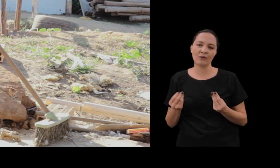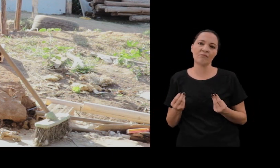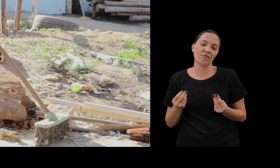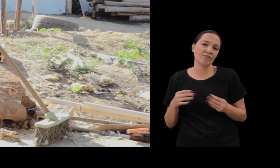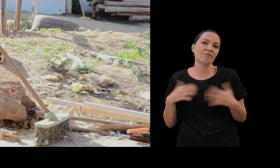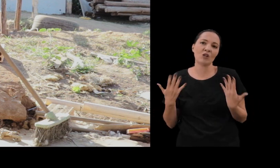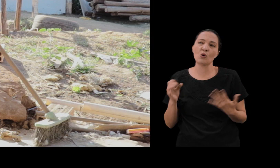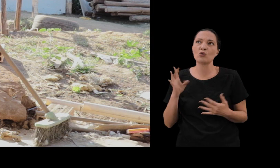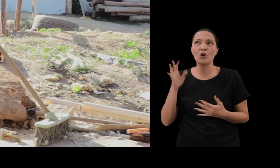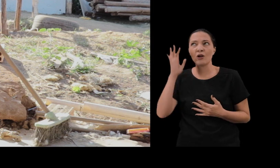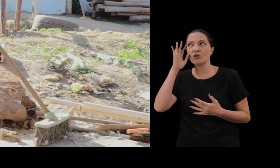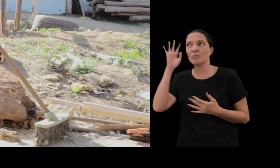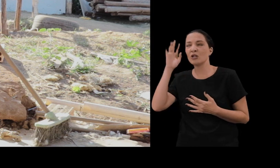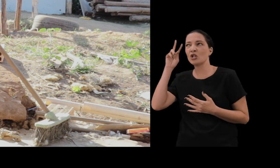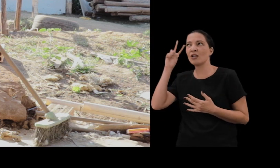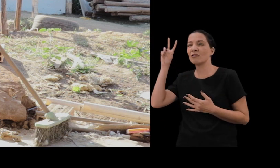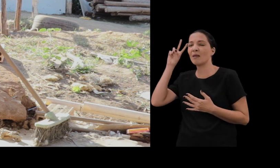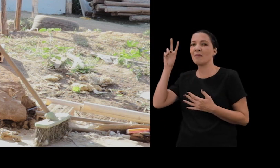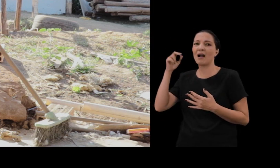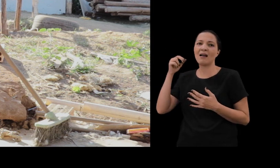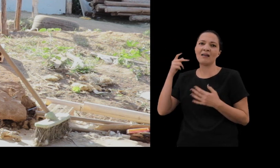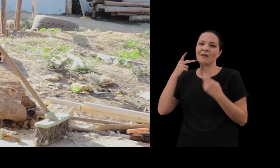E assim, só em falar eu...